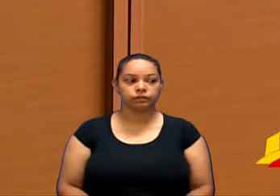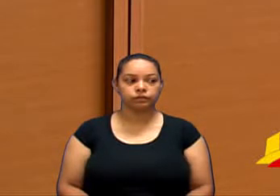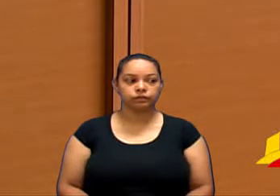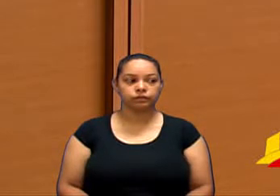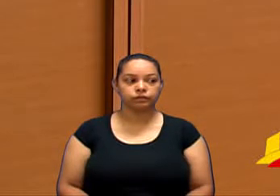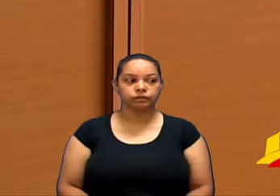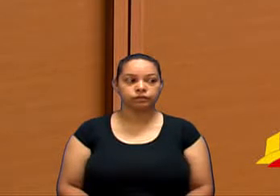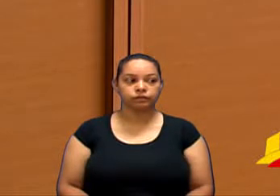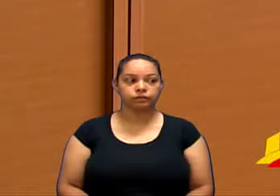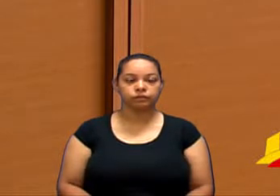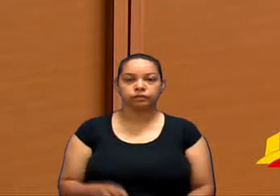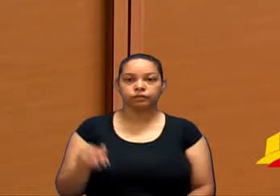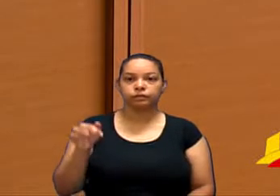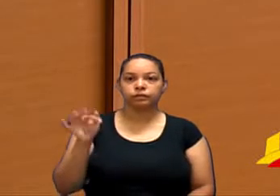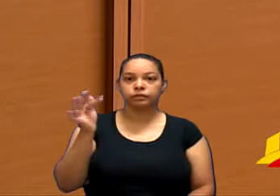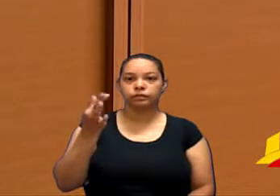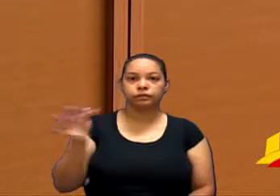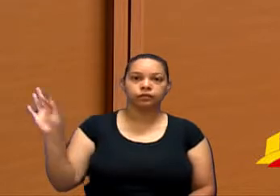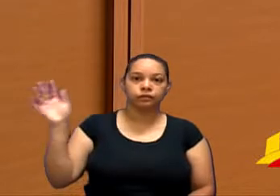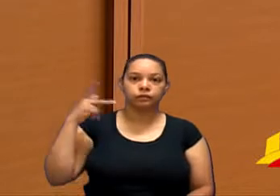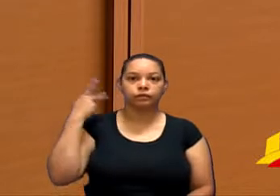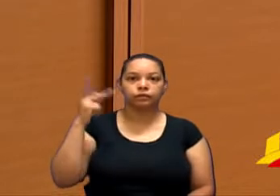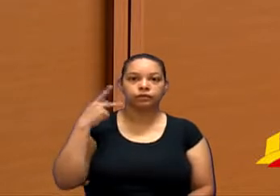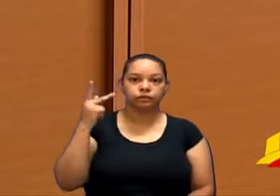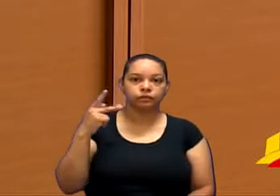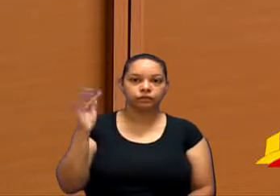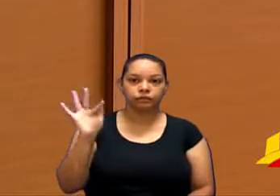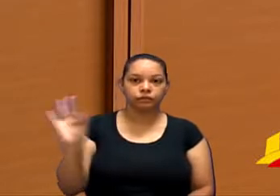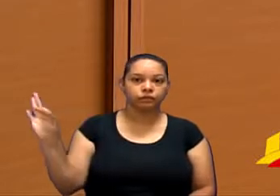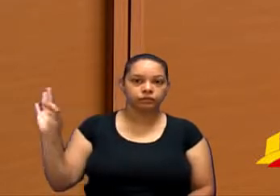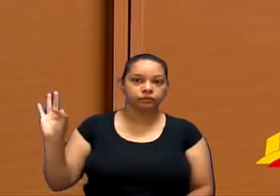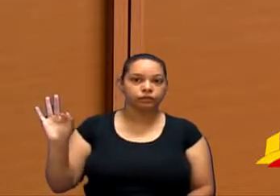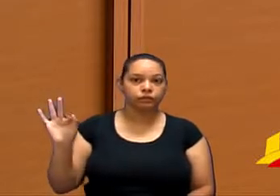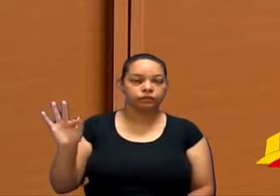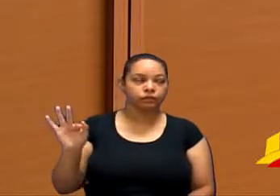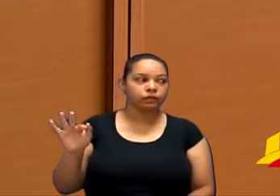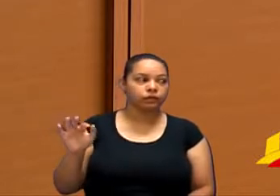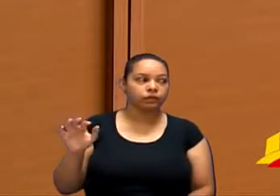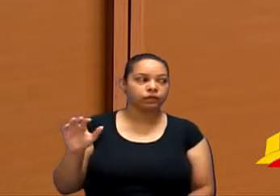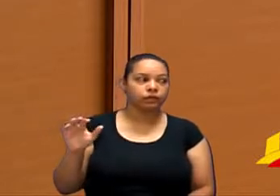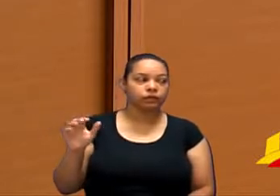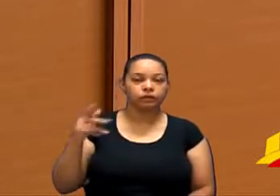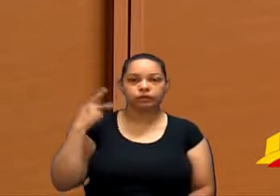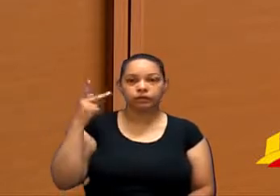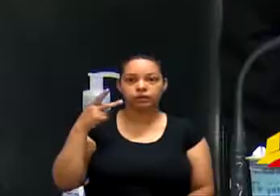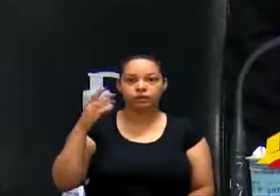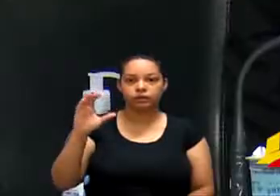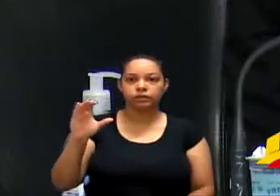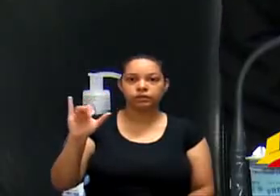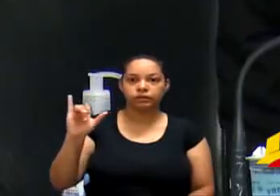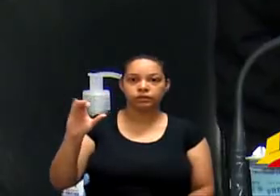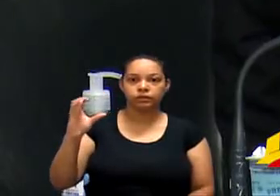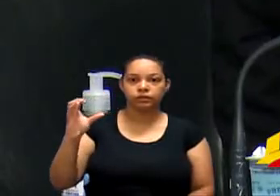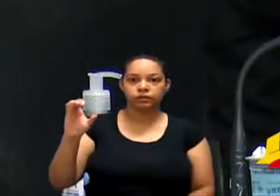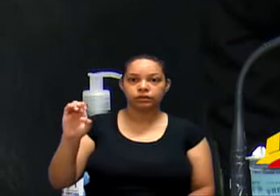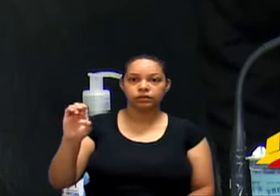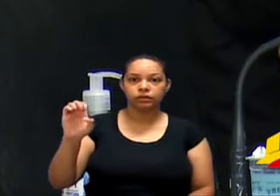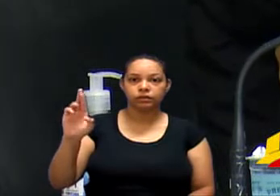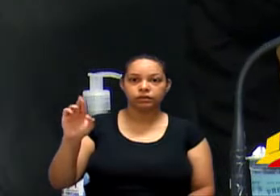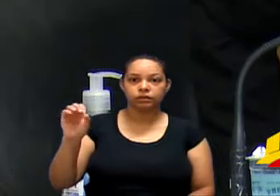França Vereador França Cícero a gente pede voto sim